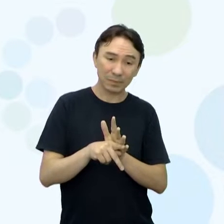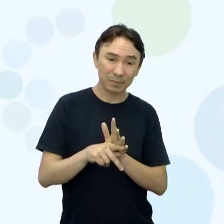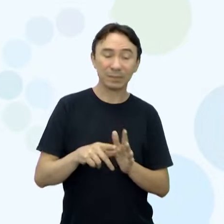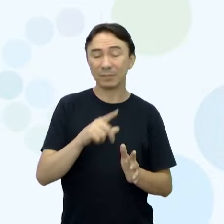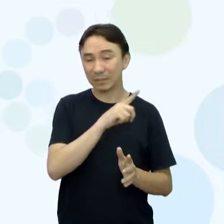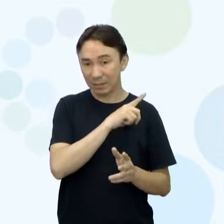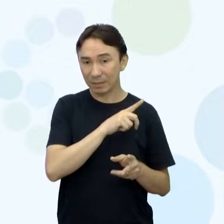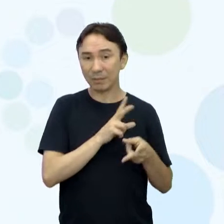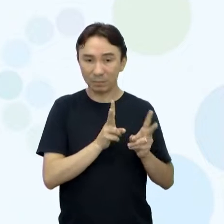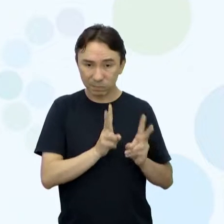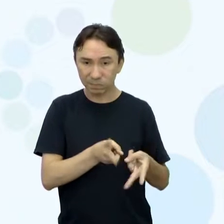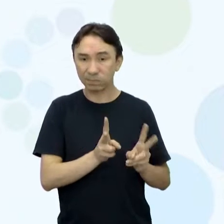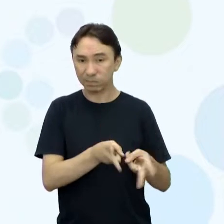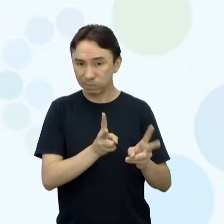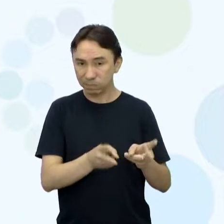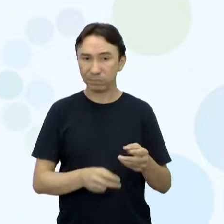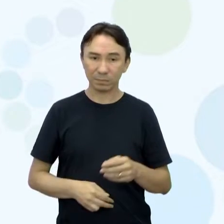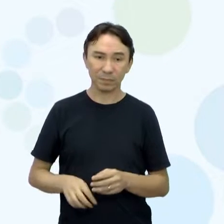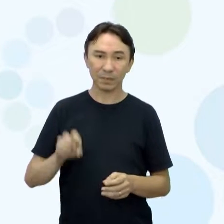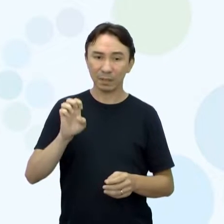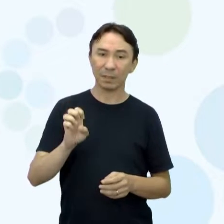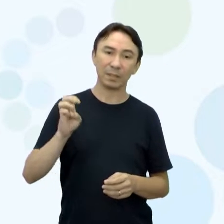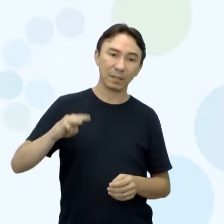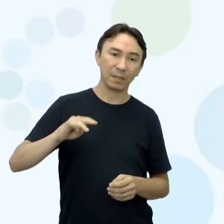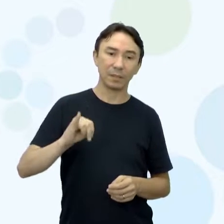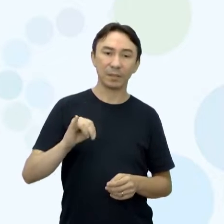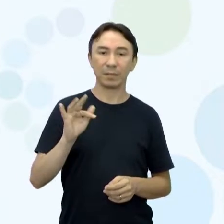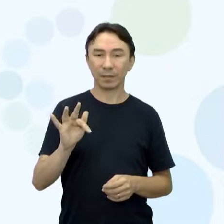mantém a